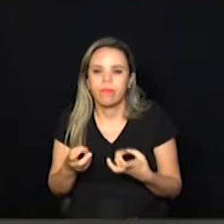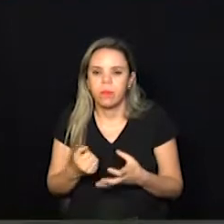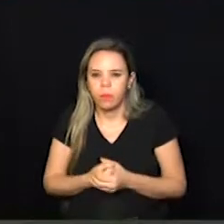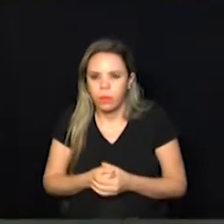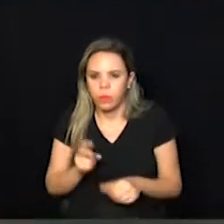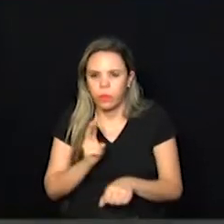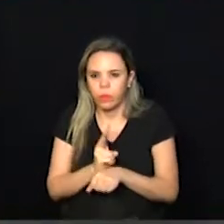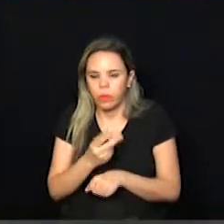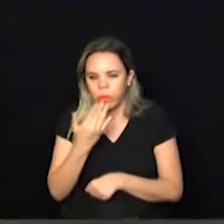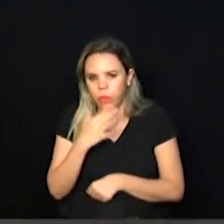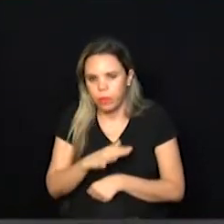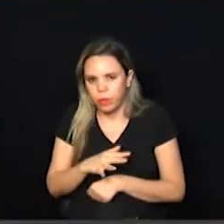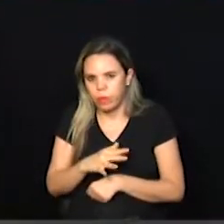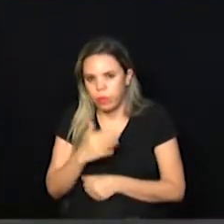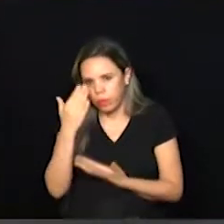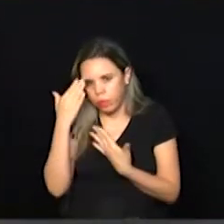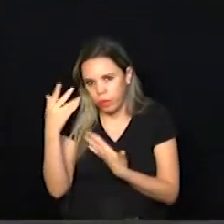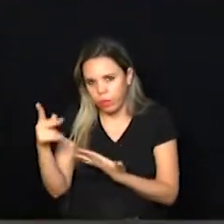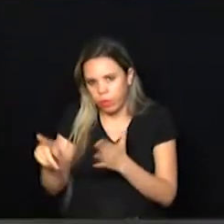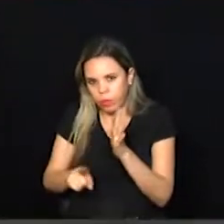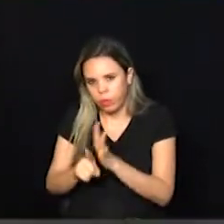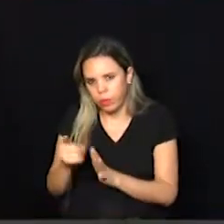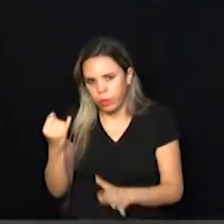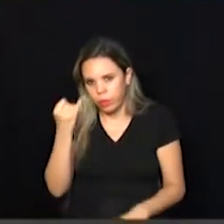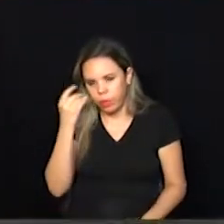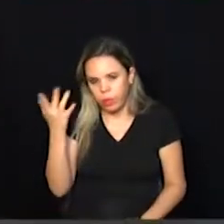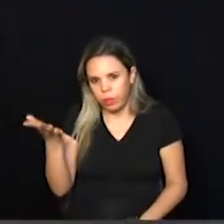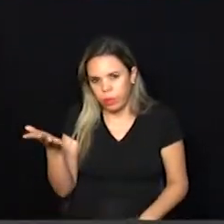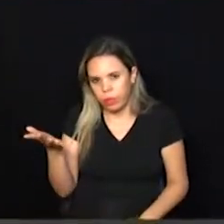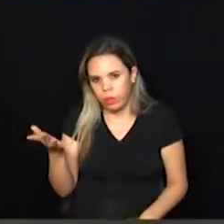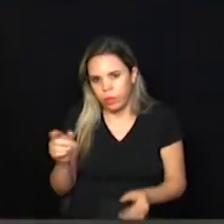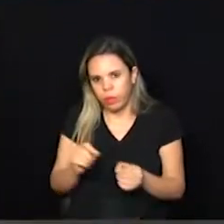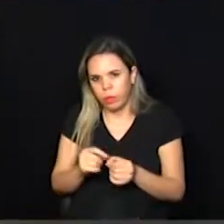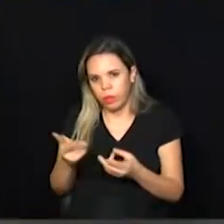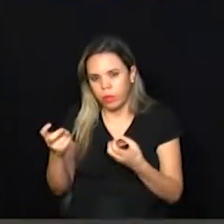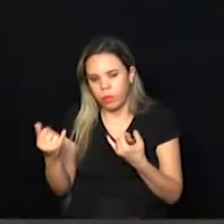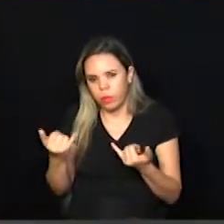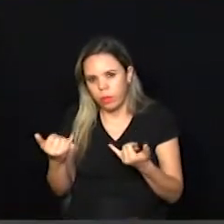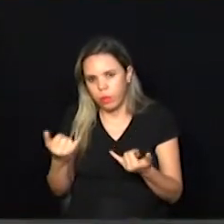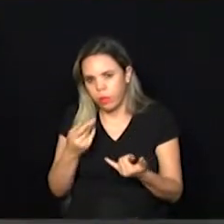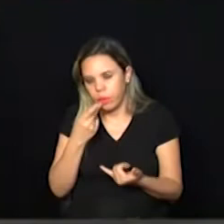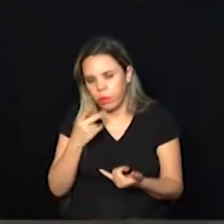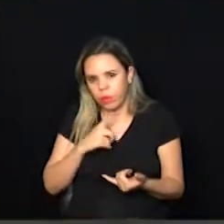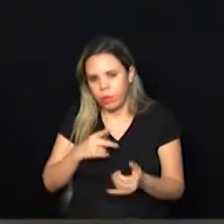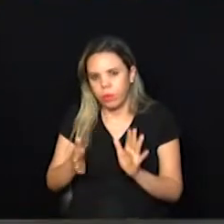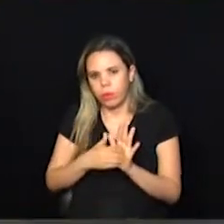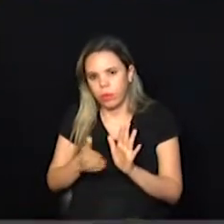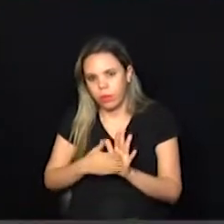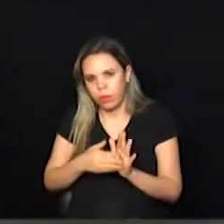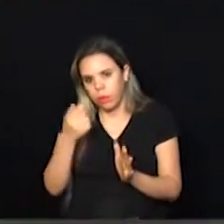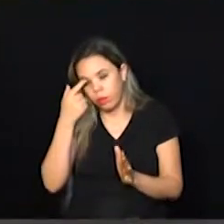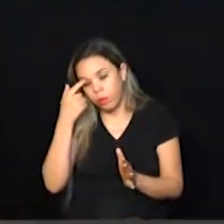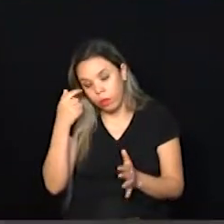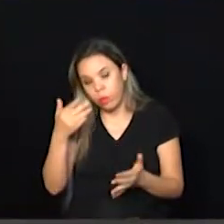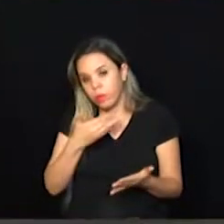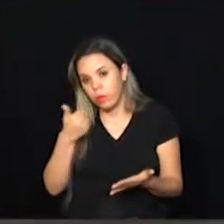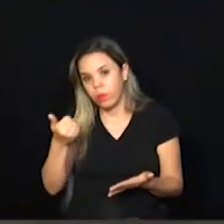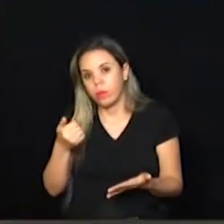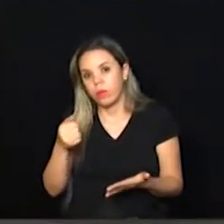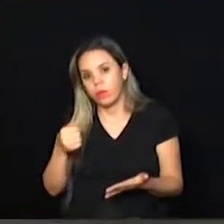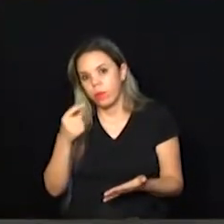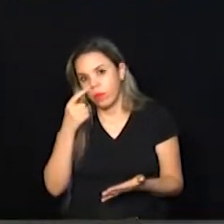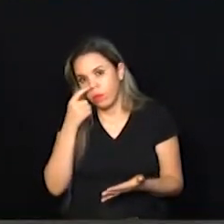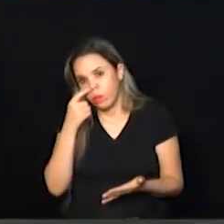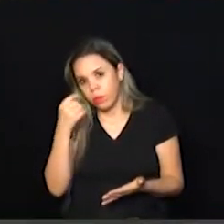cuidado da criança, mas eu agradeço muito a pergunta, eu acho que tem que ser assim mesmo, que a gente tem que fazer, ouvir, falar, tem que propor, isso aqui tem que melhorar, e aí que